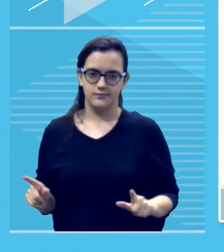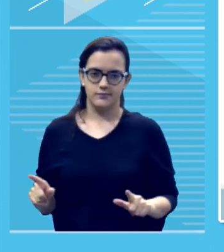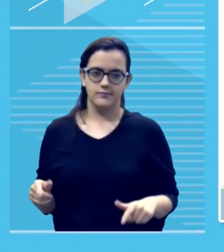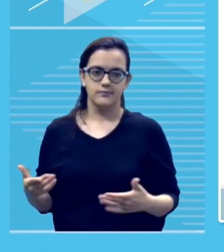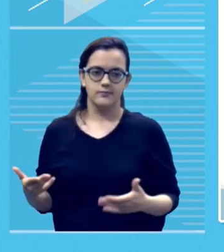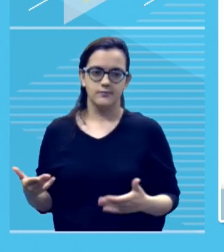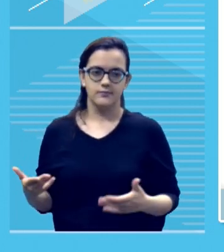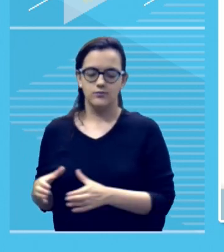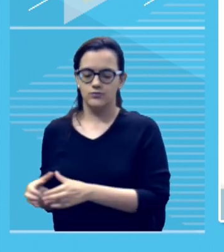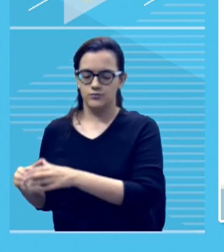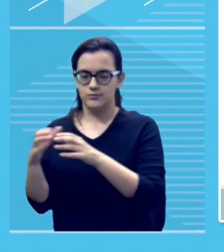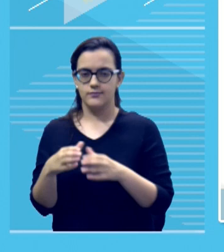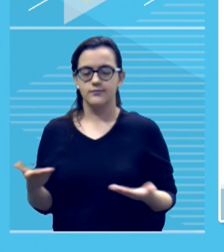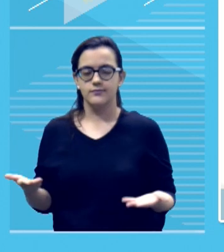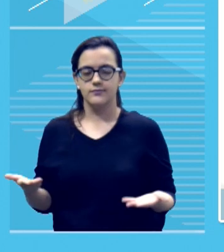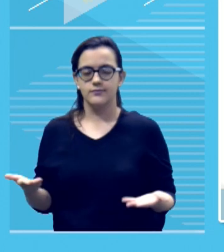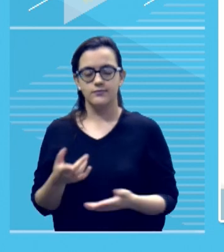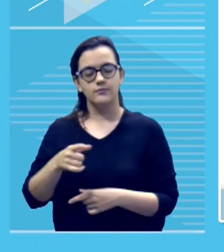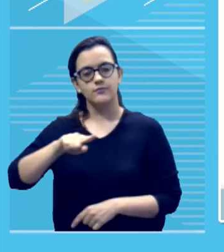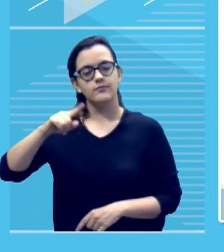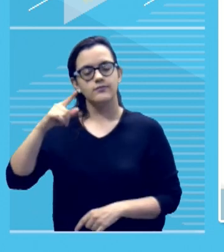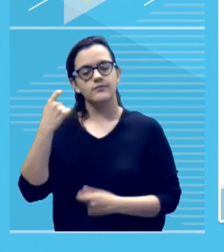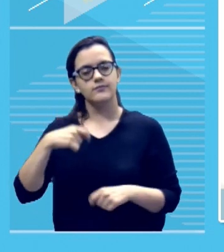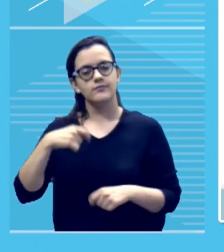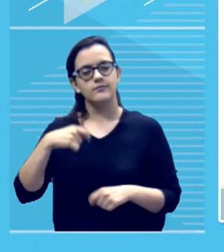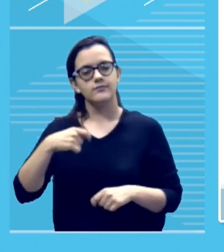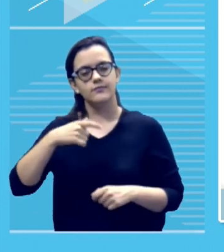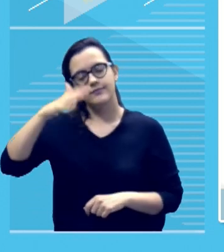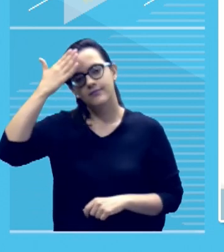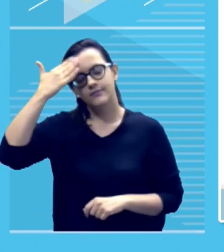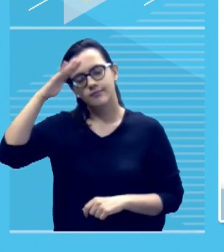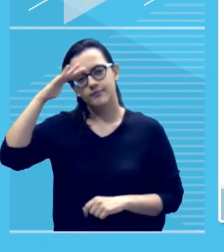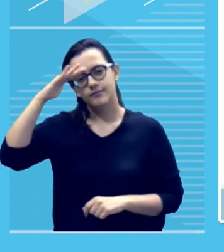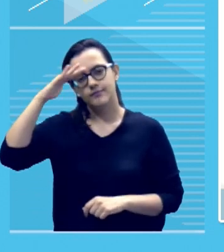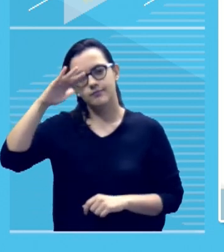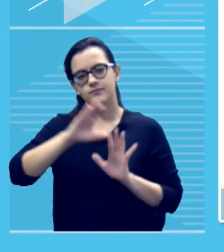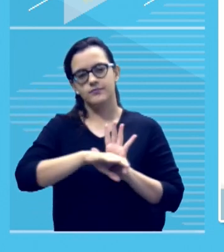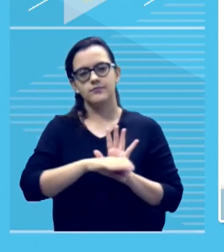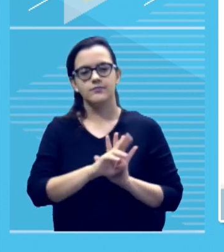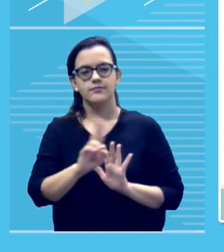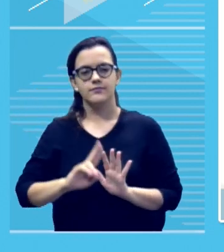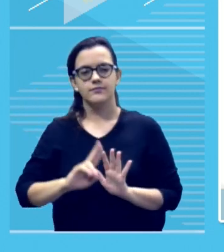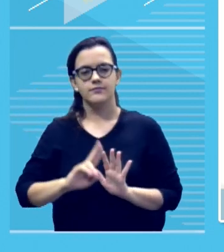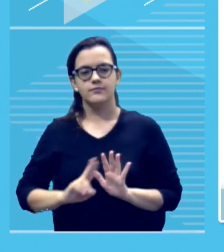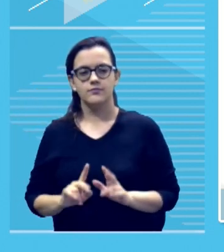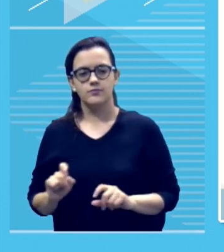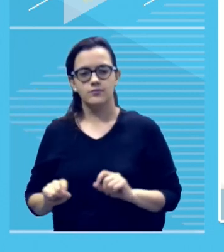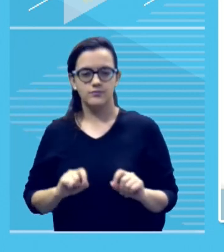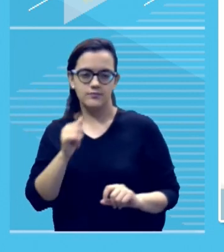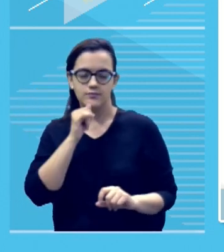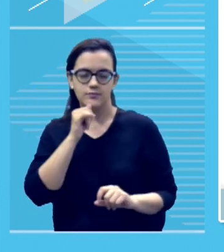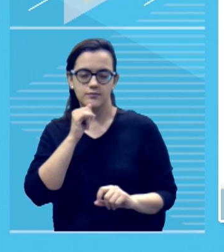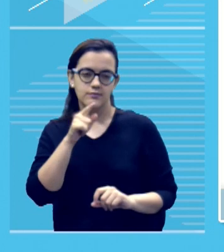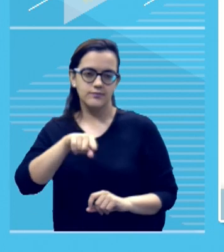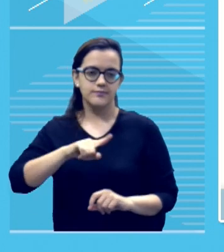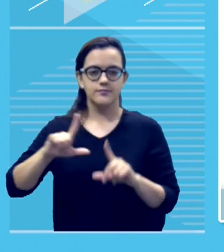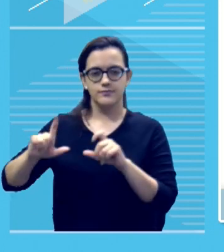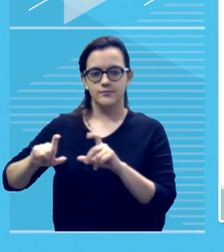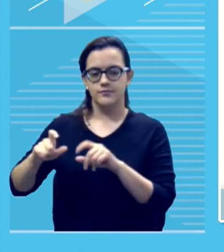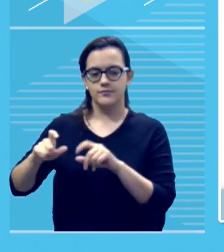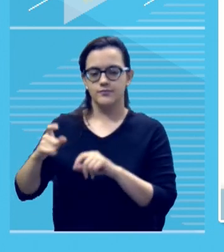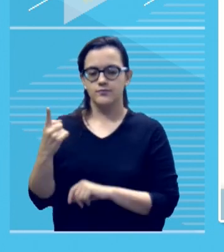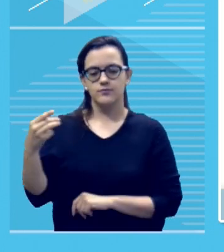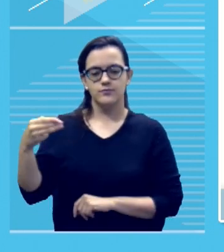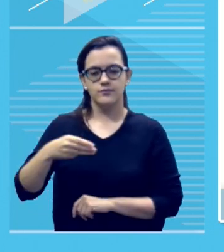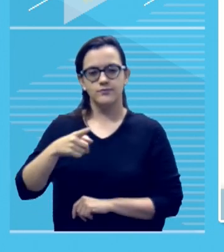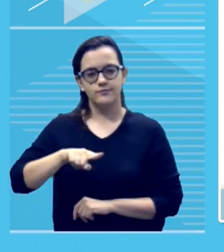como eu queria que vocês anotassem aí os enantiômeros, eu quero que você anote esse aqui também. Eu faço um print. Vamos colocar um minutinho